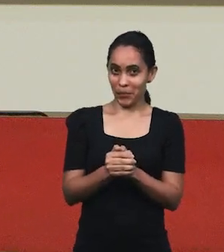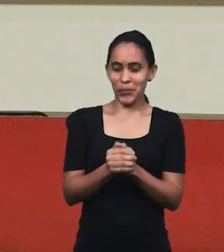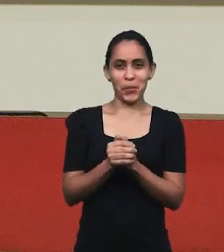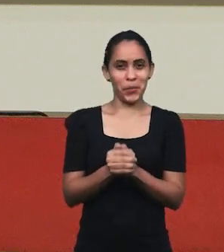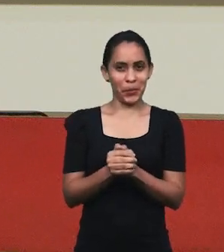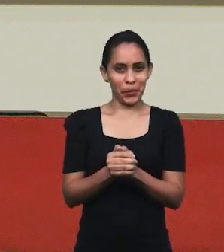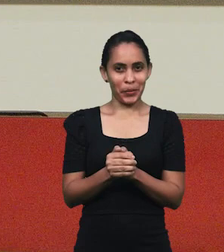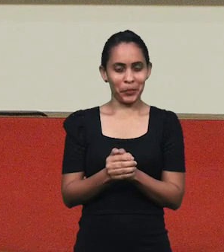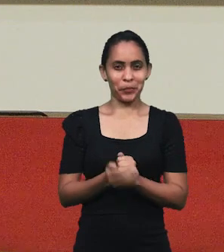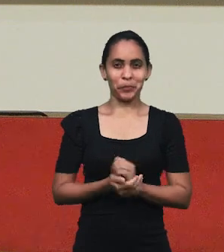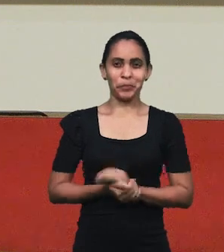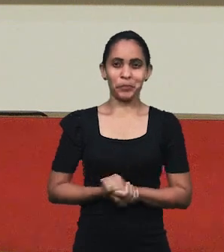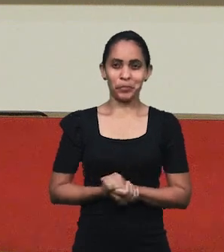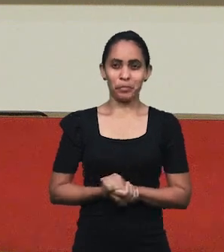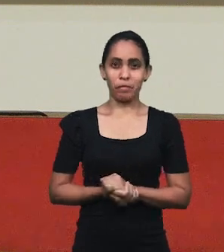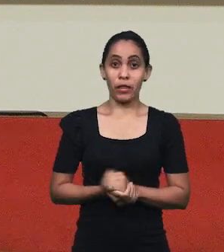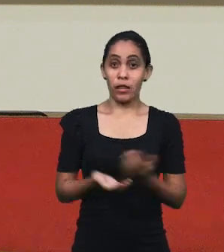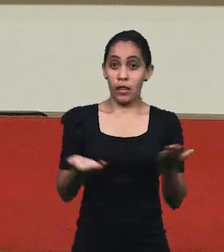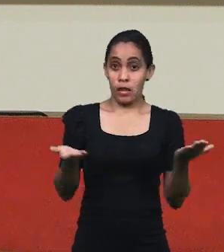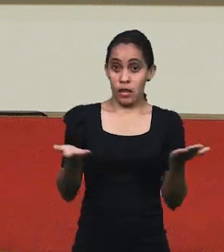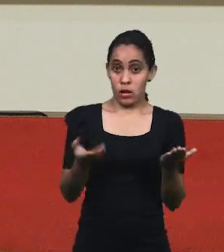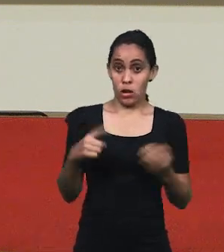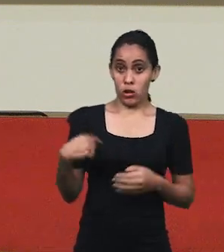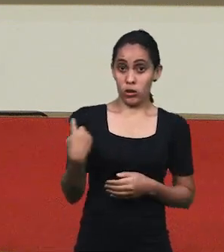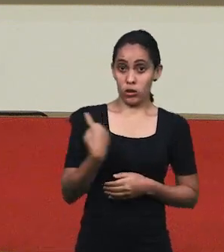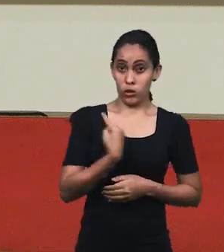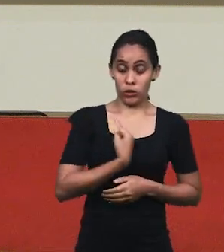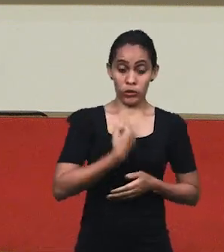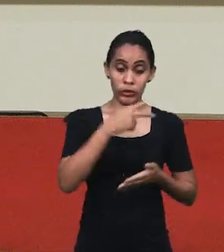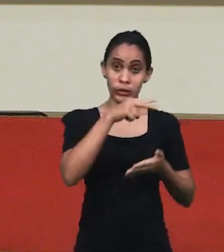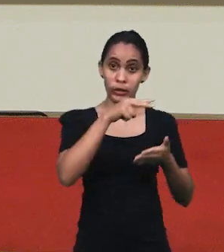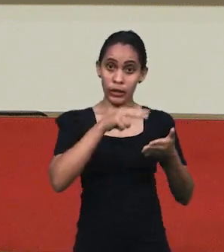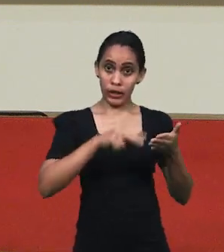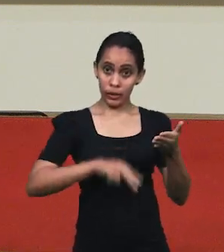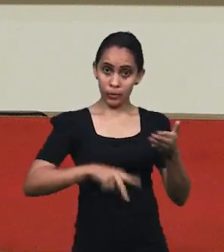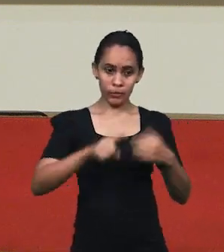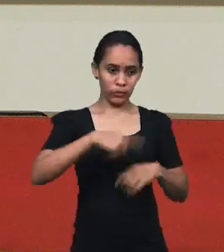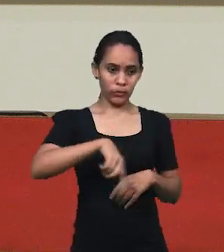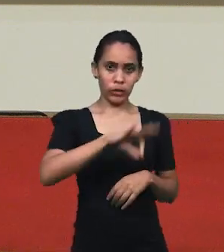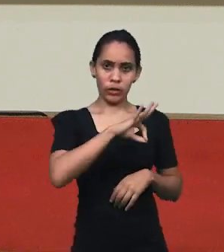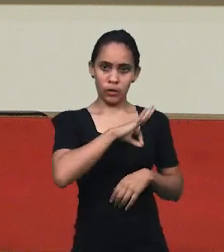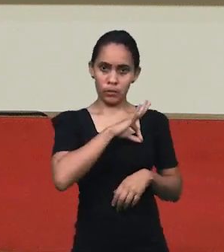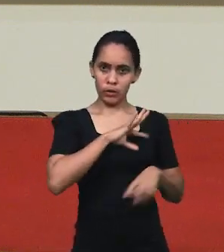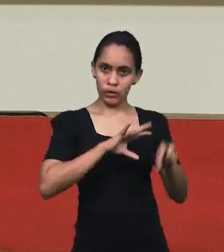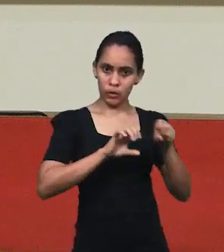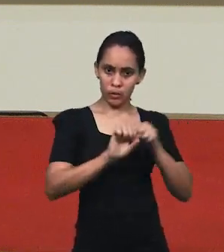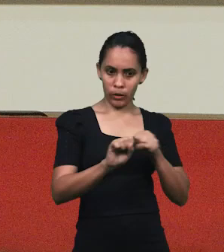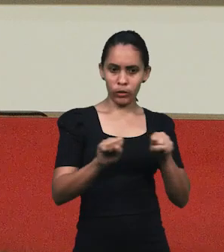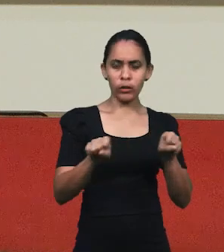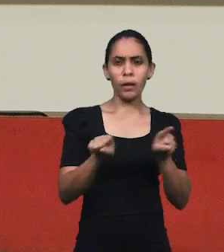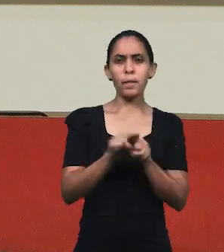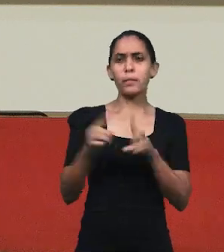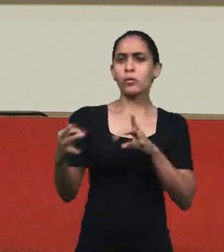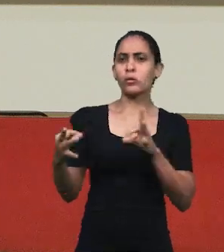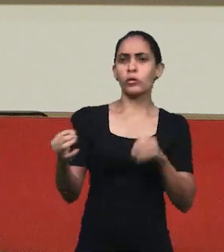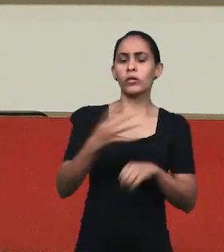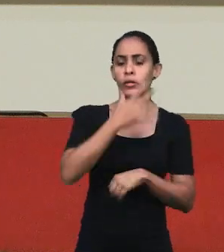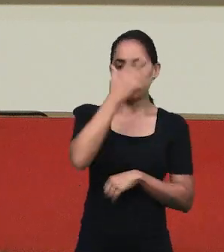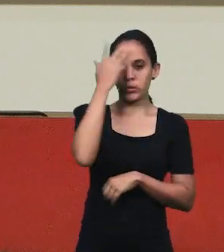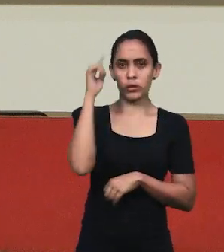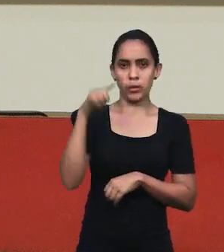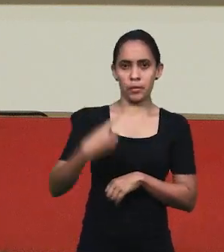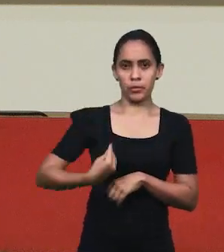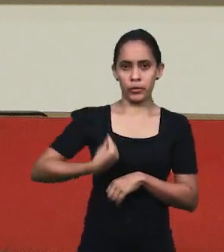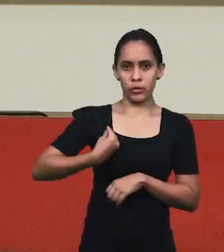Amém. Amém. Nós gostaríamos de ler para os soldados e para todos